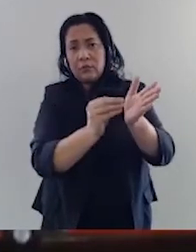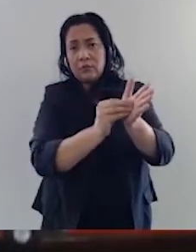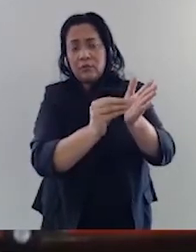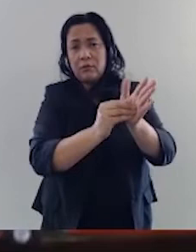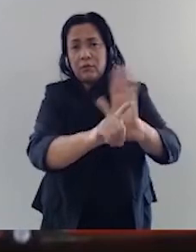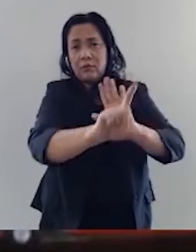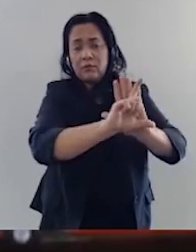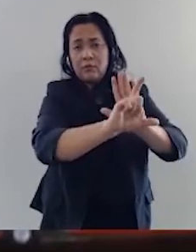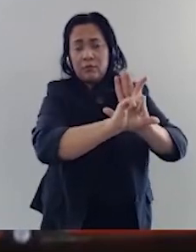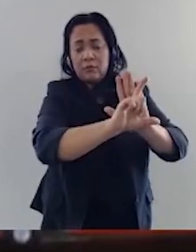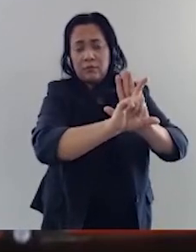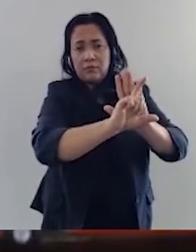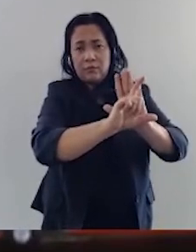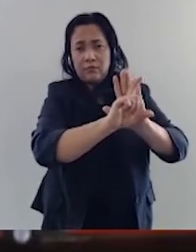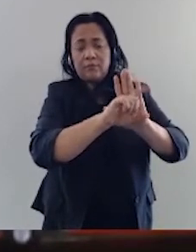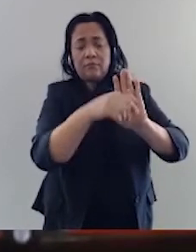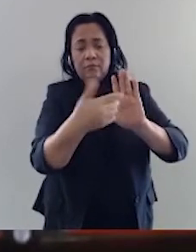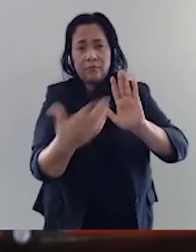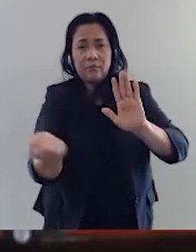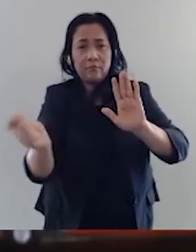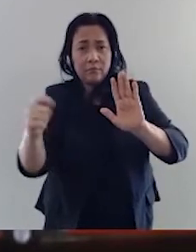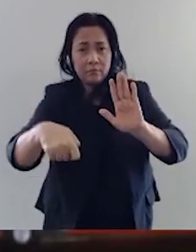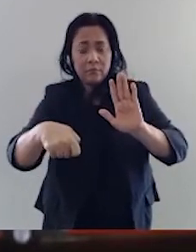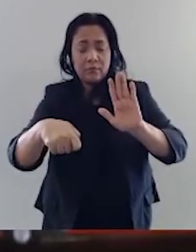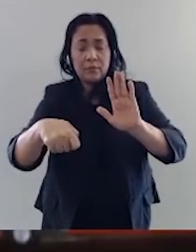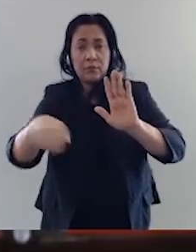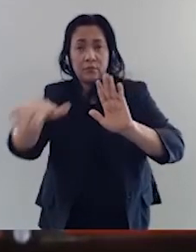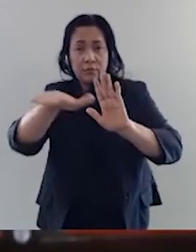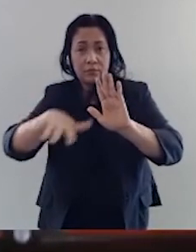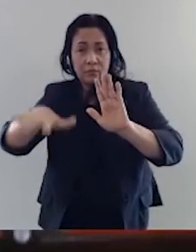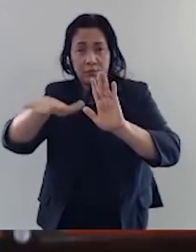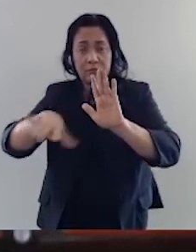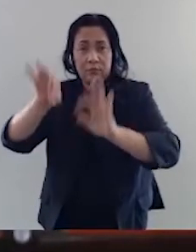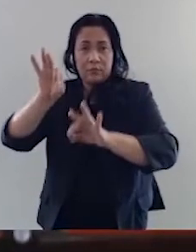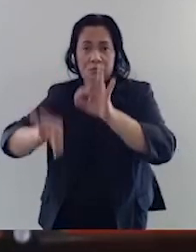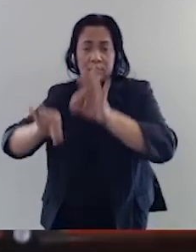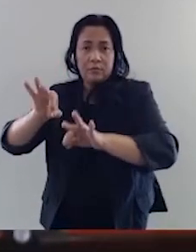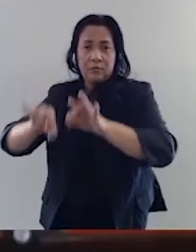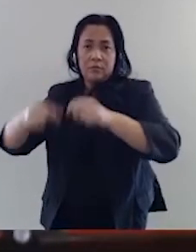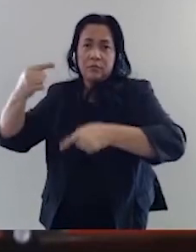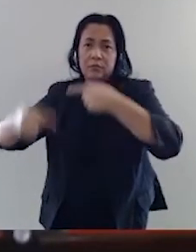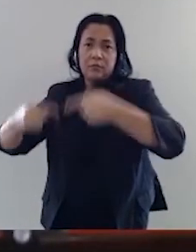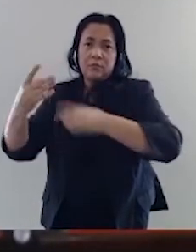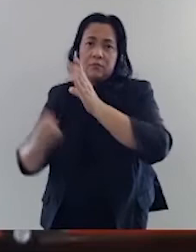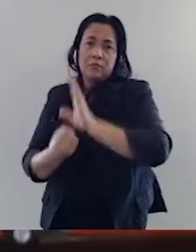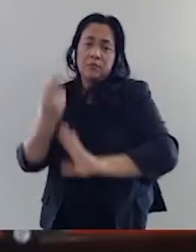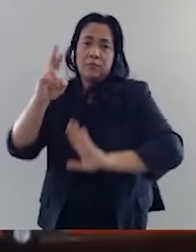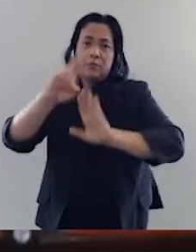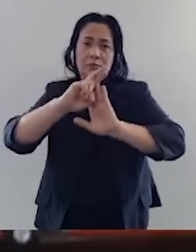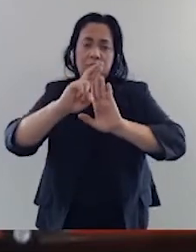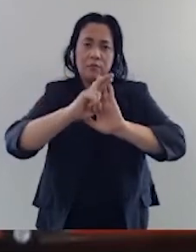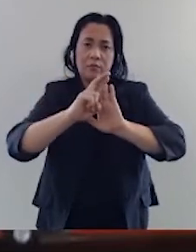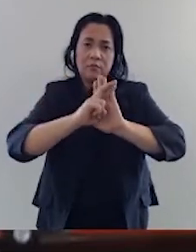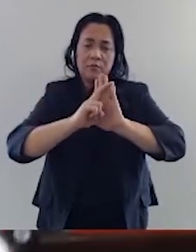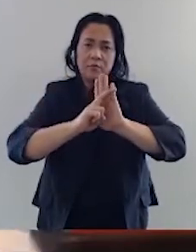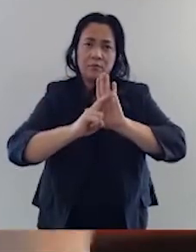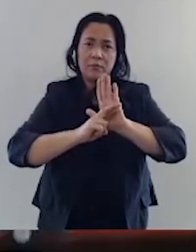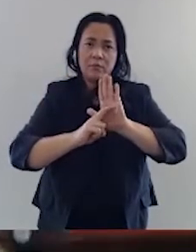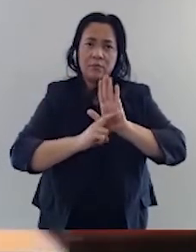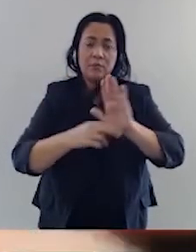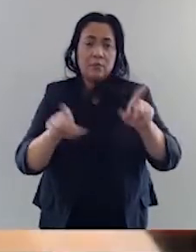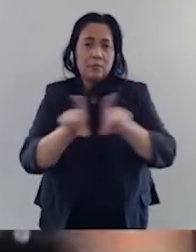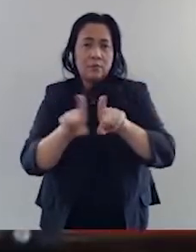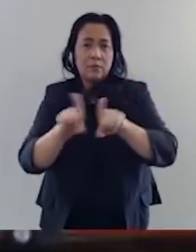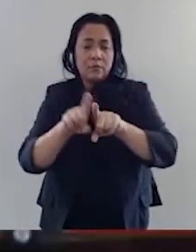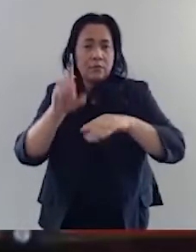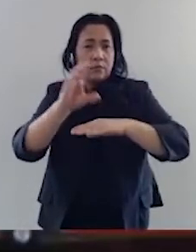hipótese excepcional em que se permitiu ao judiciário construir uma norma para o caso concreto. E mais, a Constituição